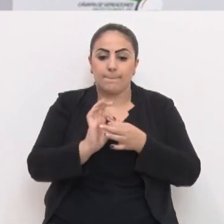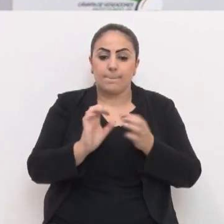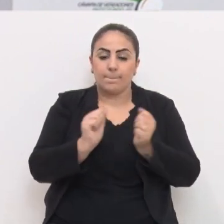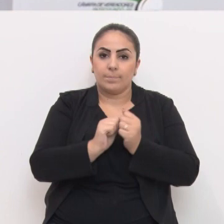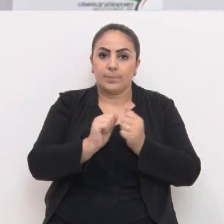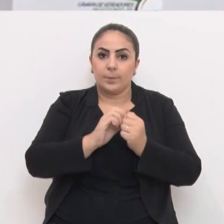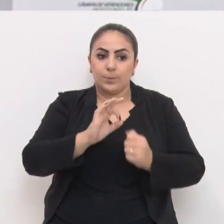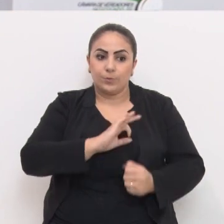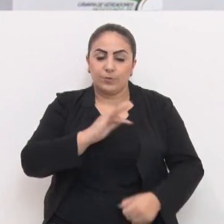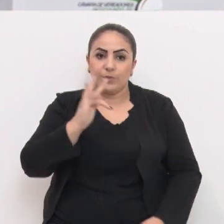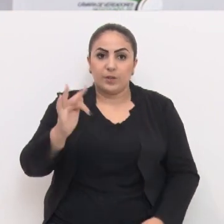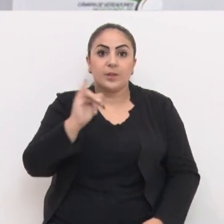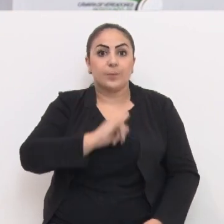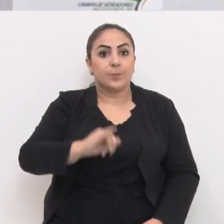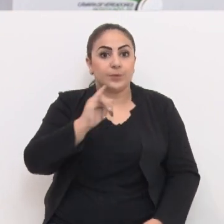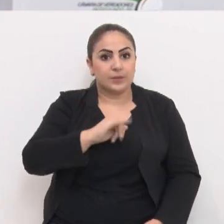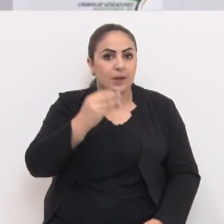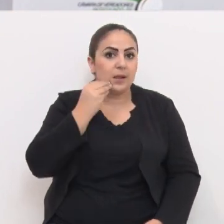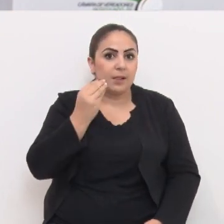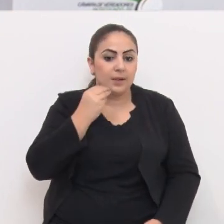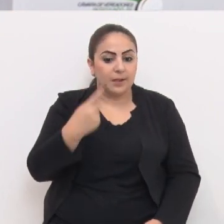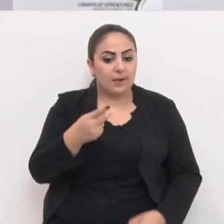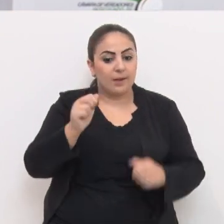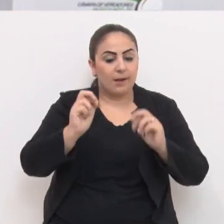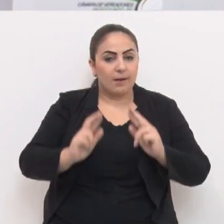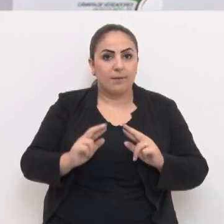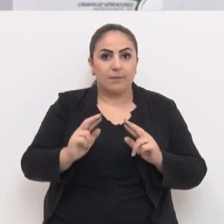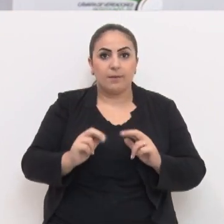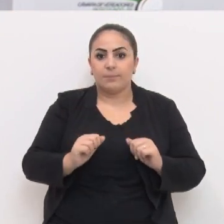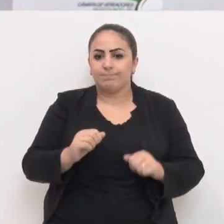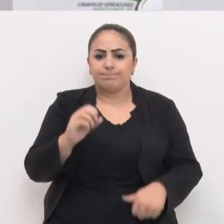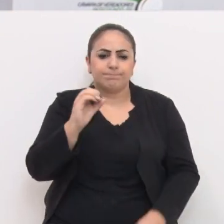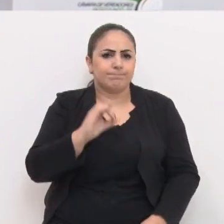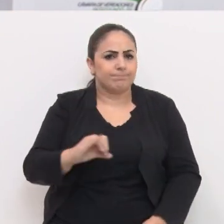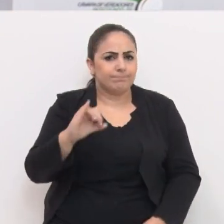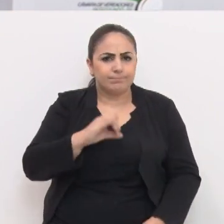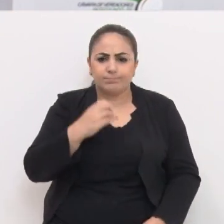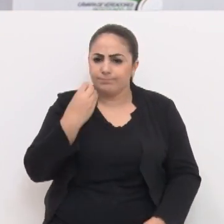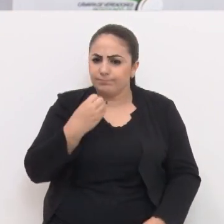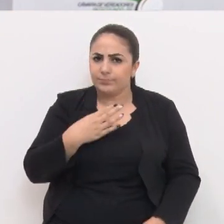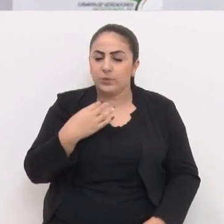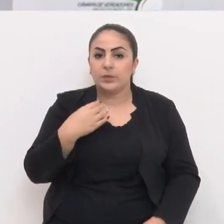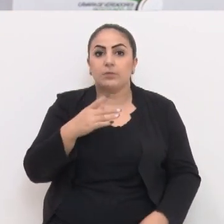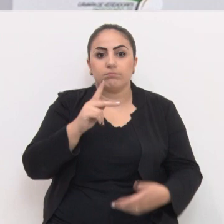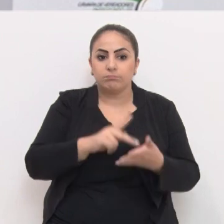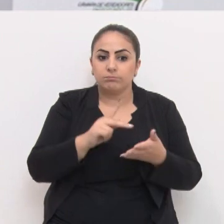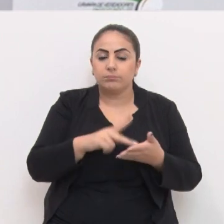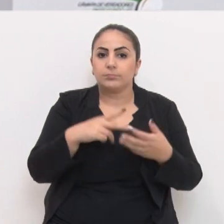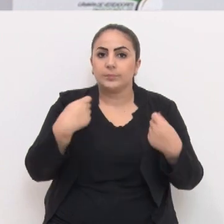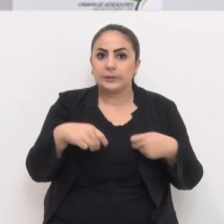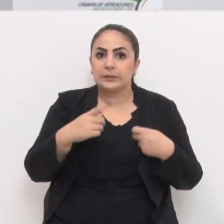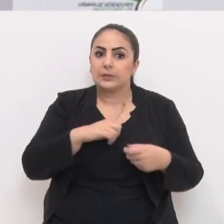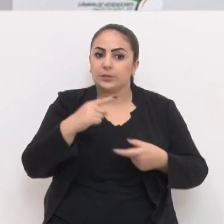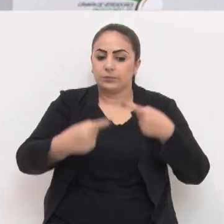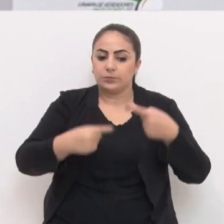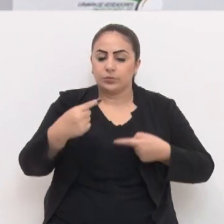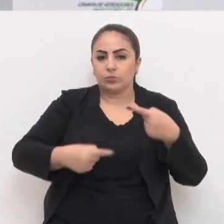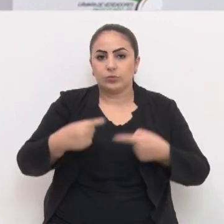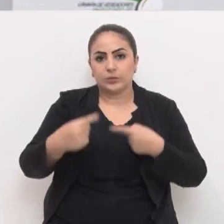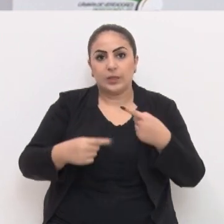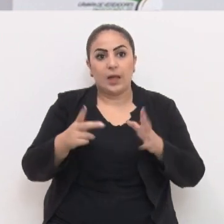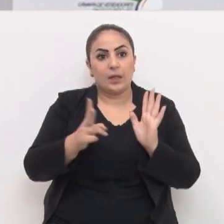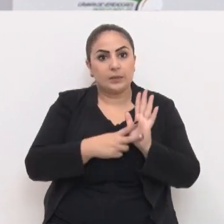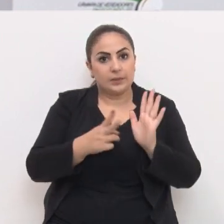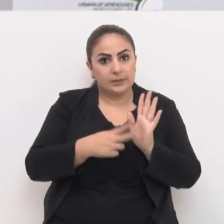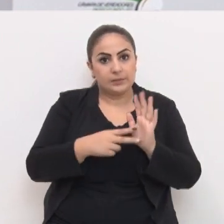ela é importante, mas claro que aquela área é uma área nobre, que realmente merece essa discussão, merece essa